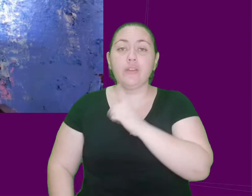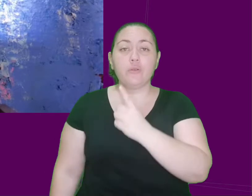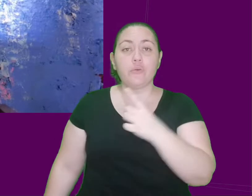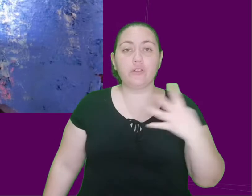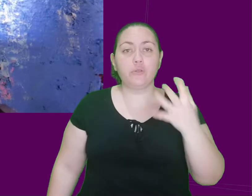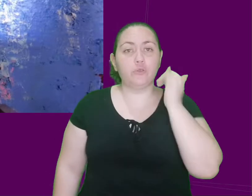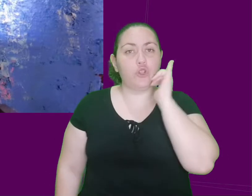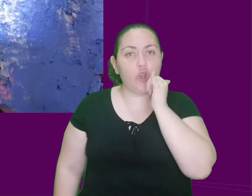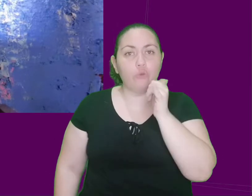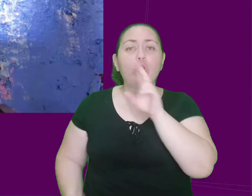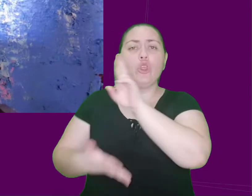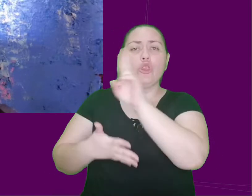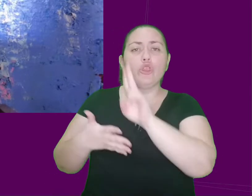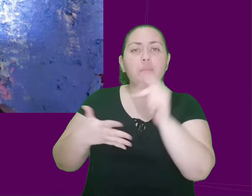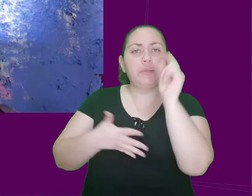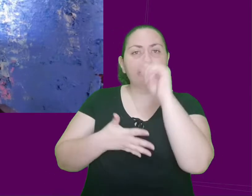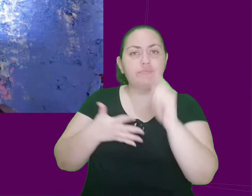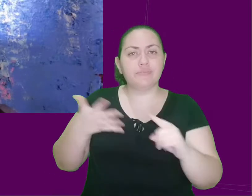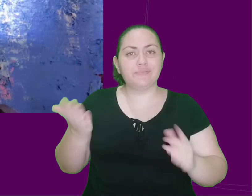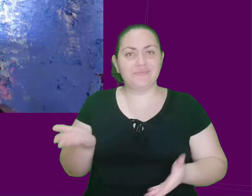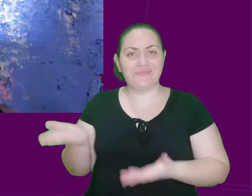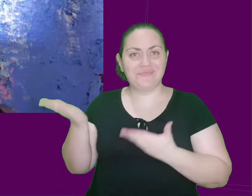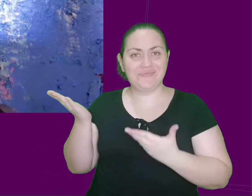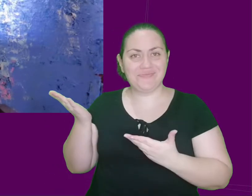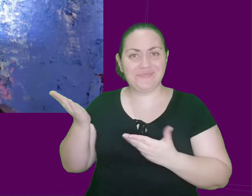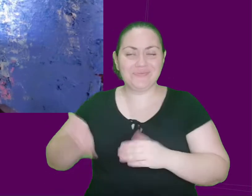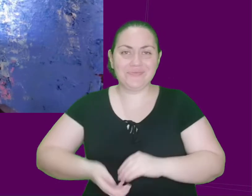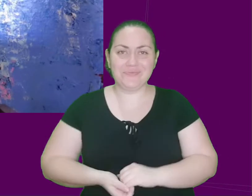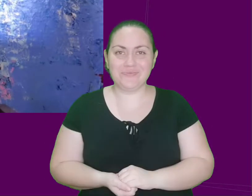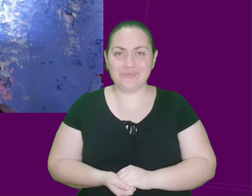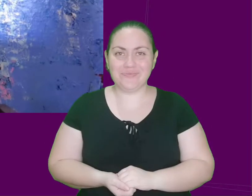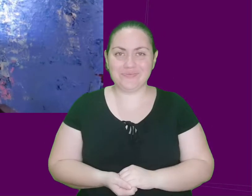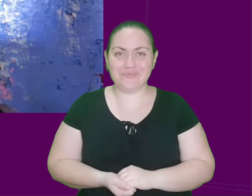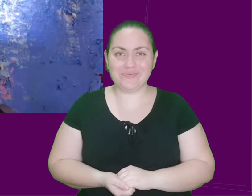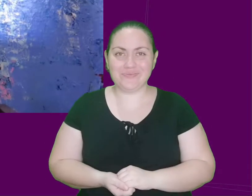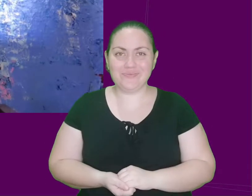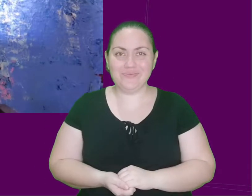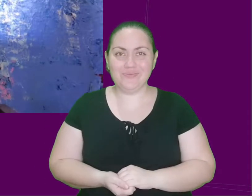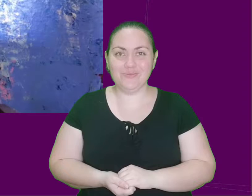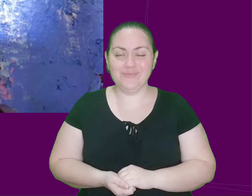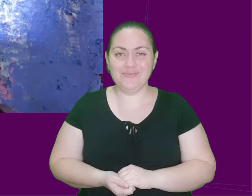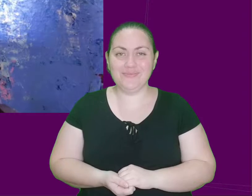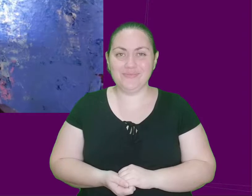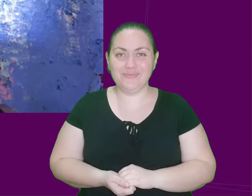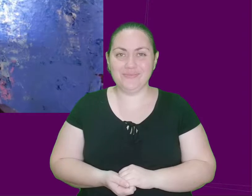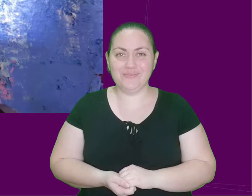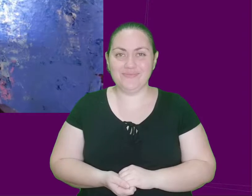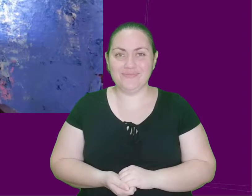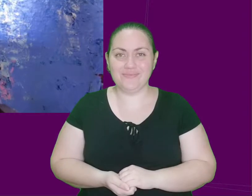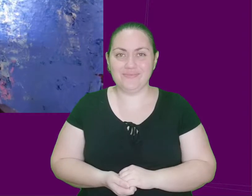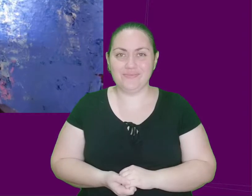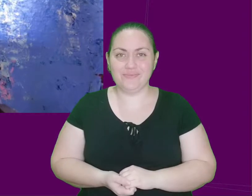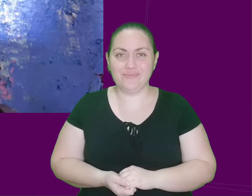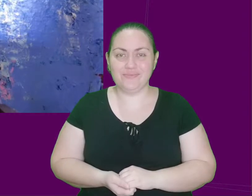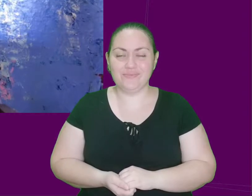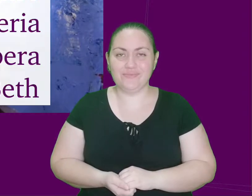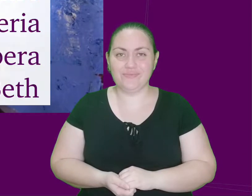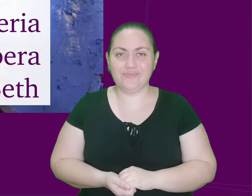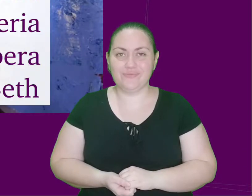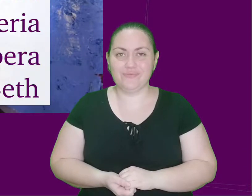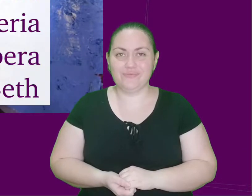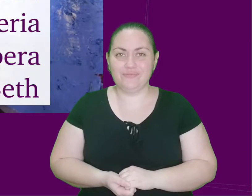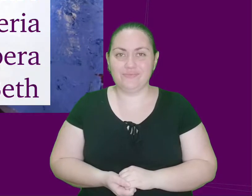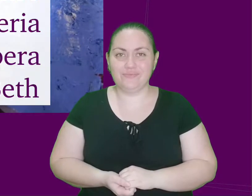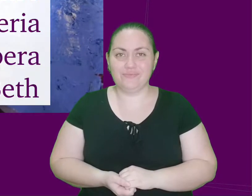contos: Autorretrato, Exílio, Aprendizado, Insistência, Hereditário, Crocodilo, A Cura,